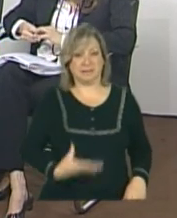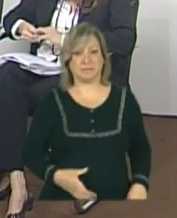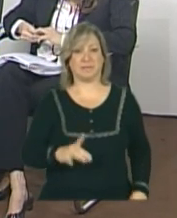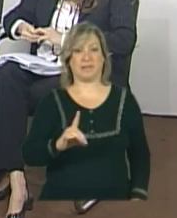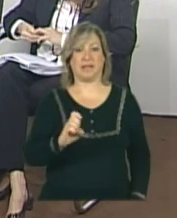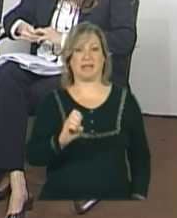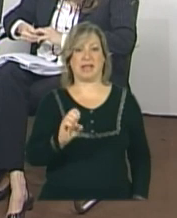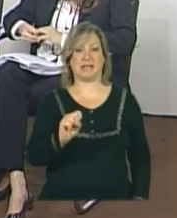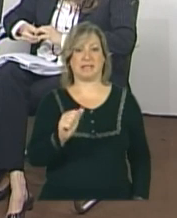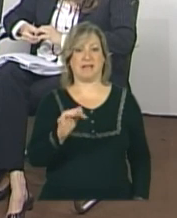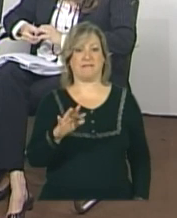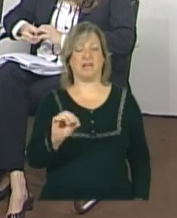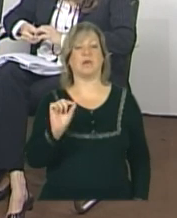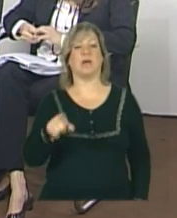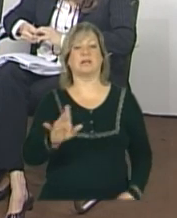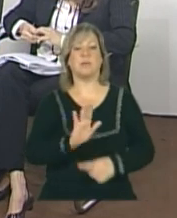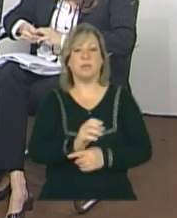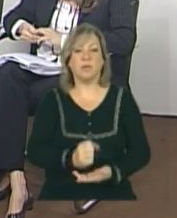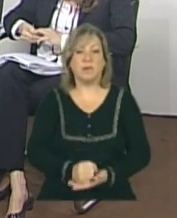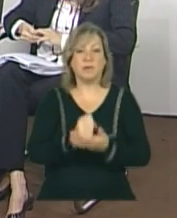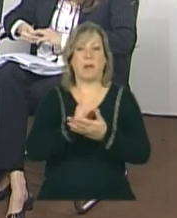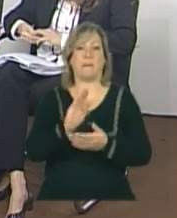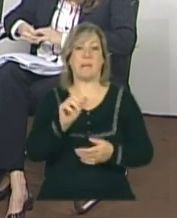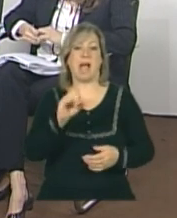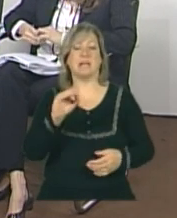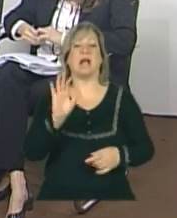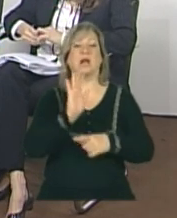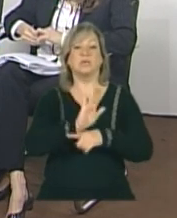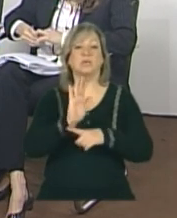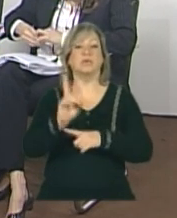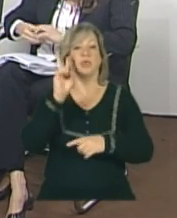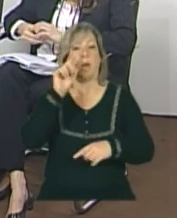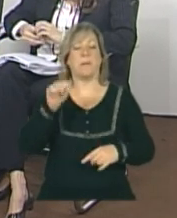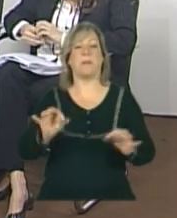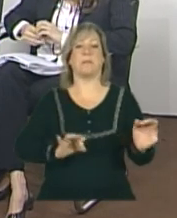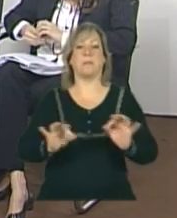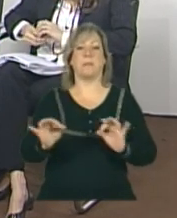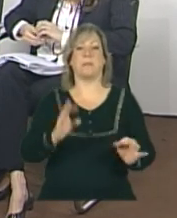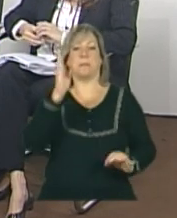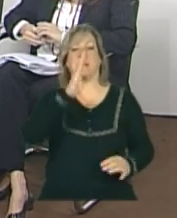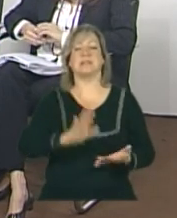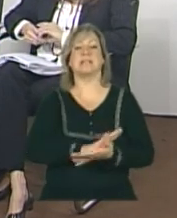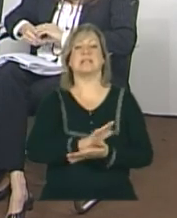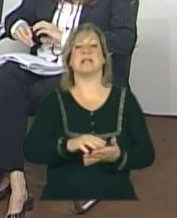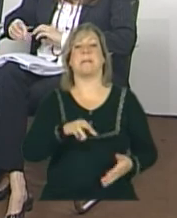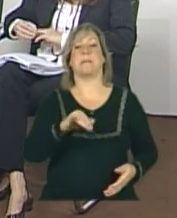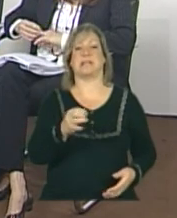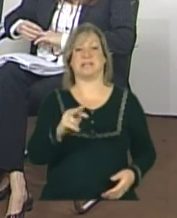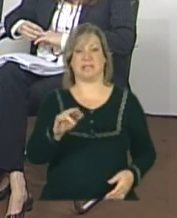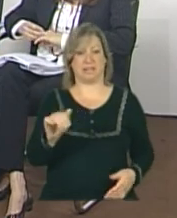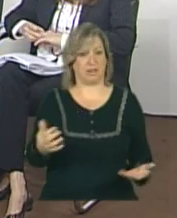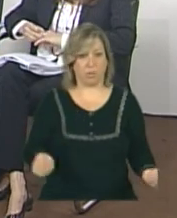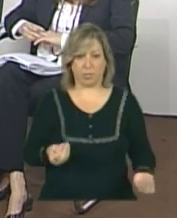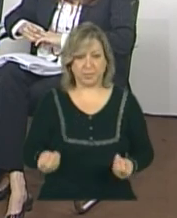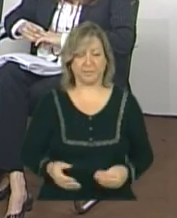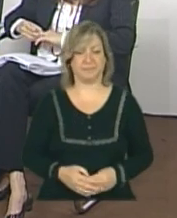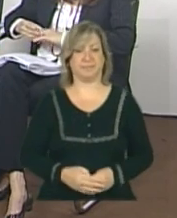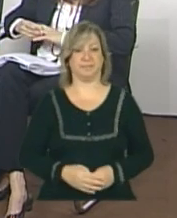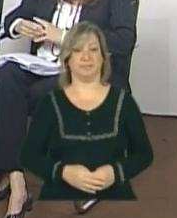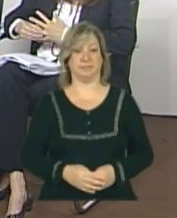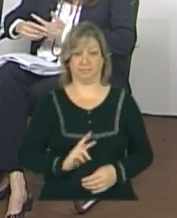proteção básica, serem atingidos em relação ao Plano Brasil Sem Miséria? Então, eu diria que